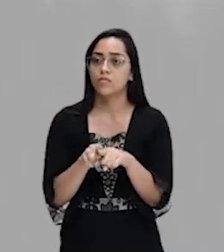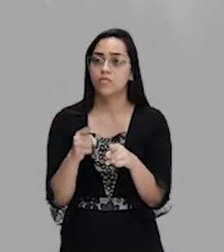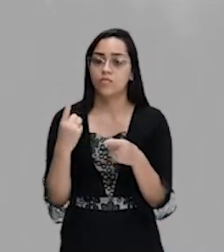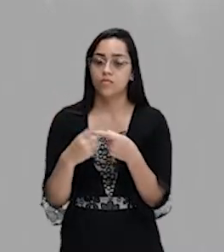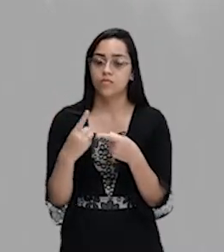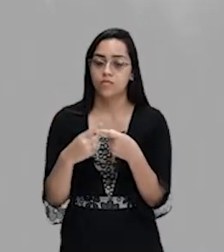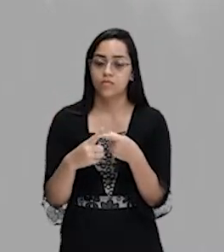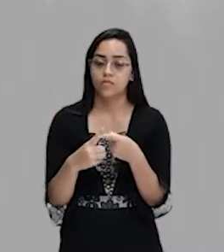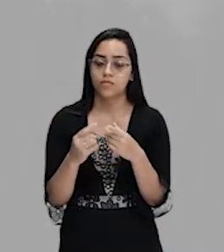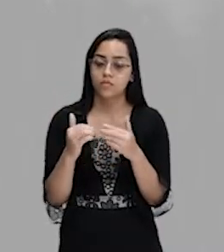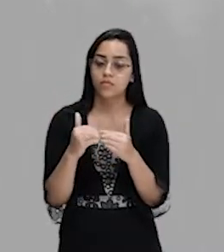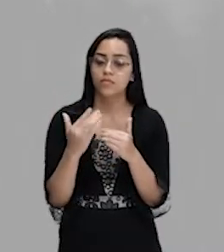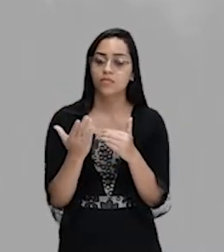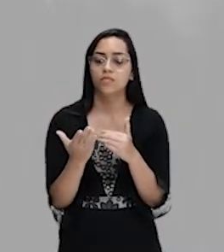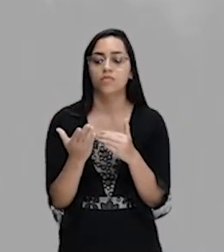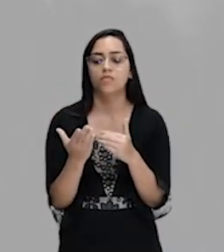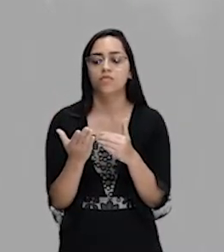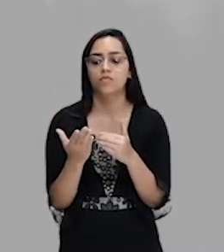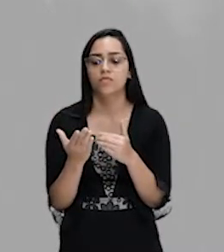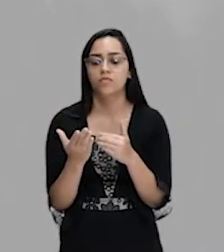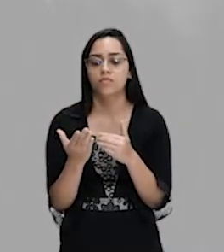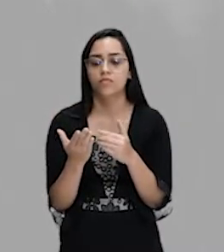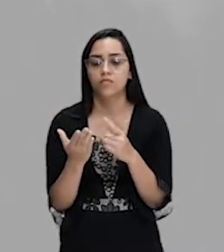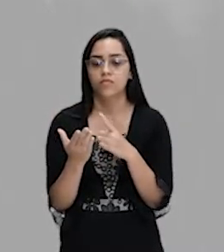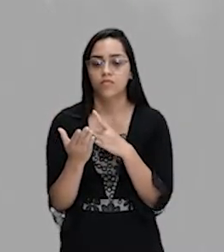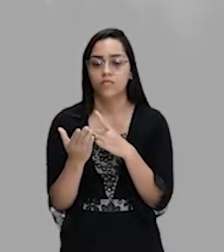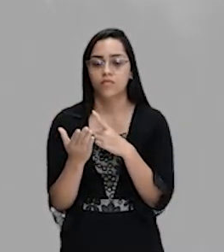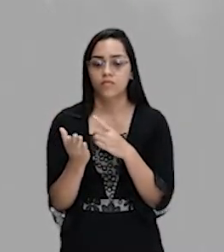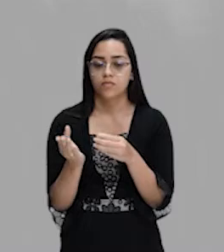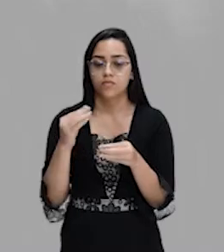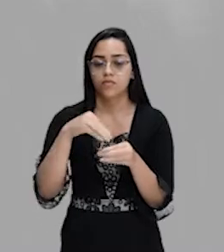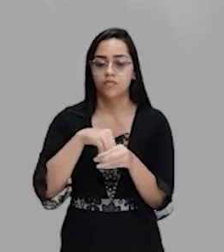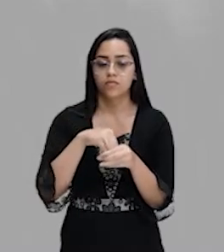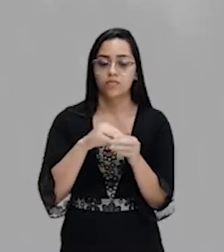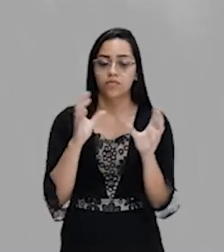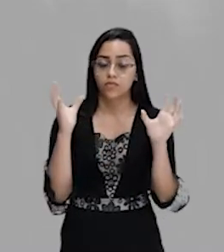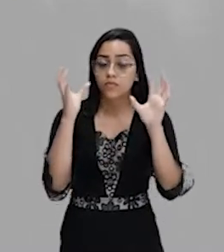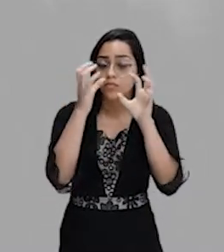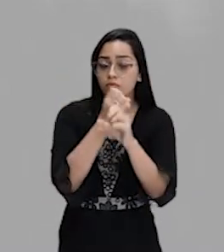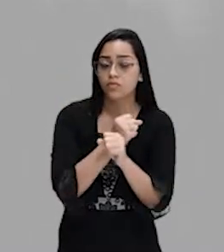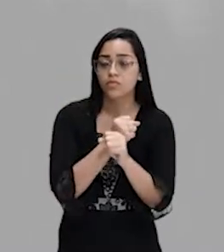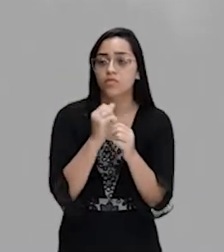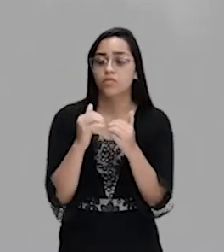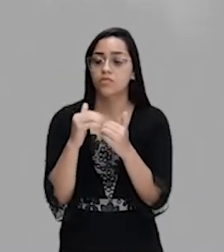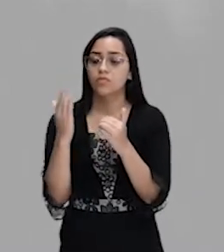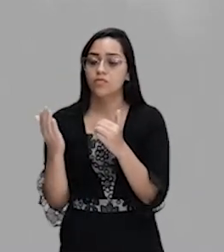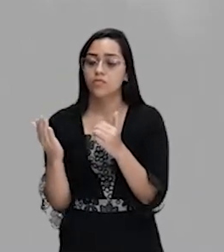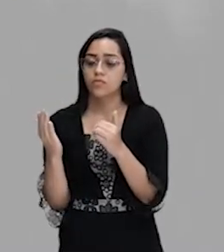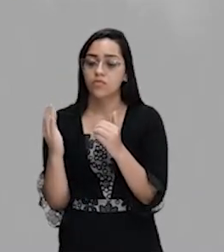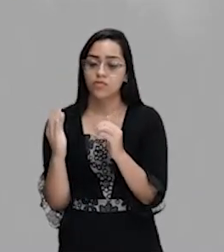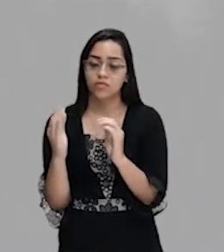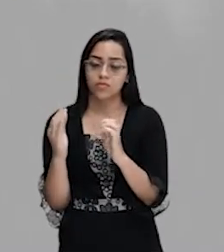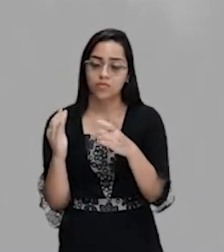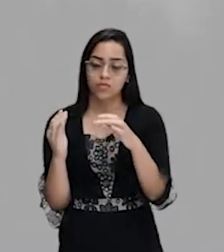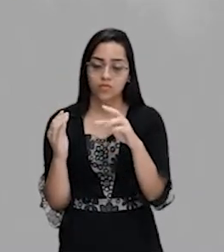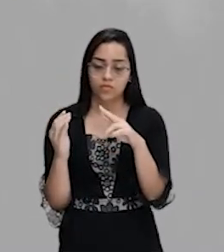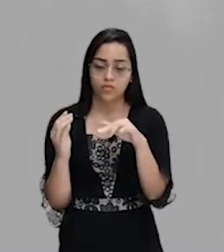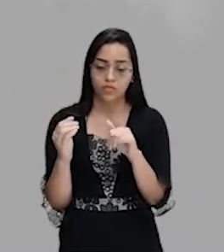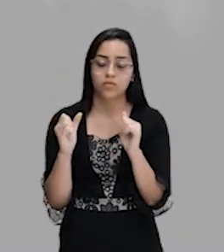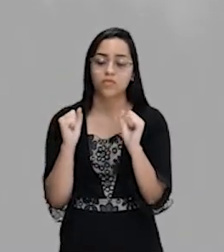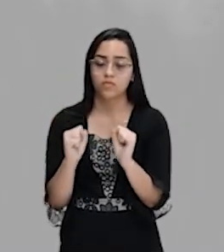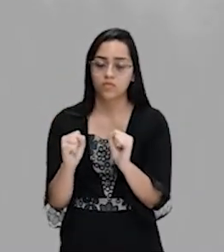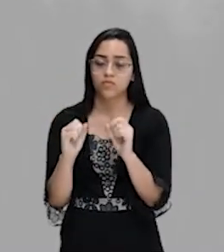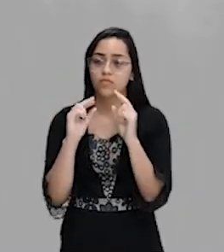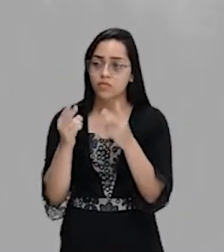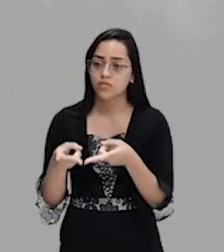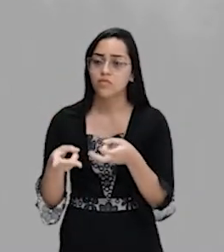a parte mais externa. Certo? Então a parte mais interna mais escuro e a de fora mais externa. Né? Então a luz ela consegue bater